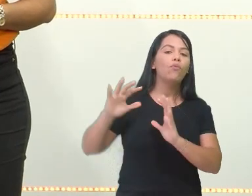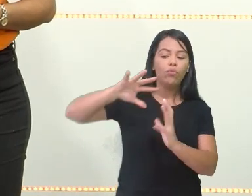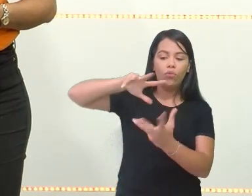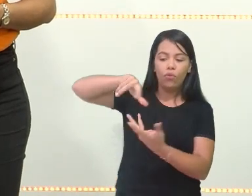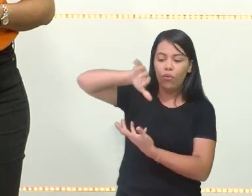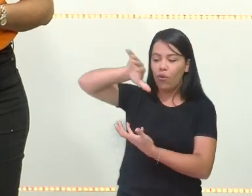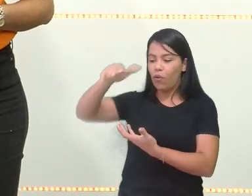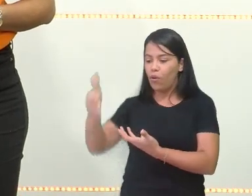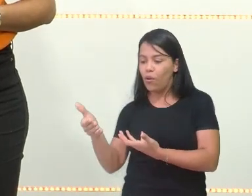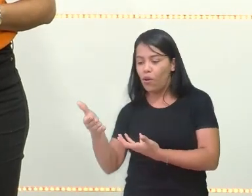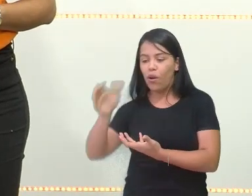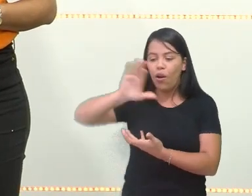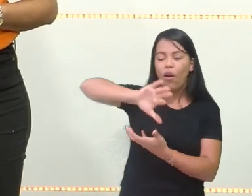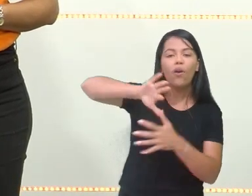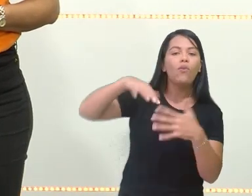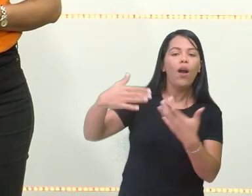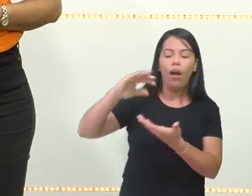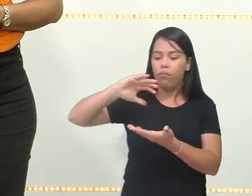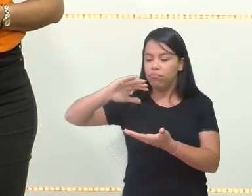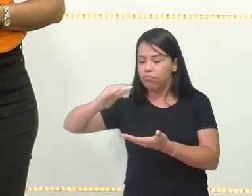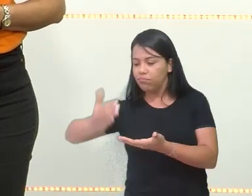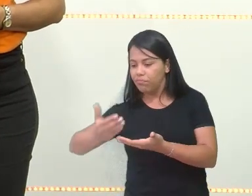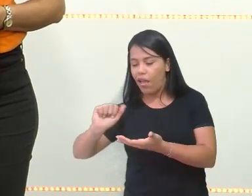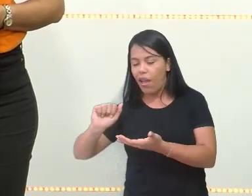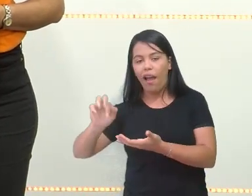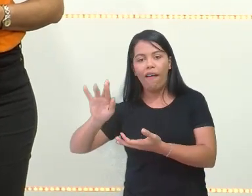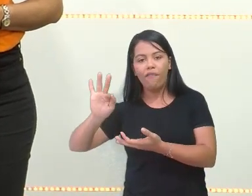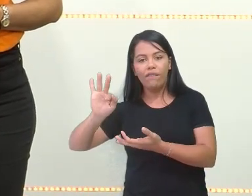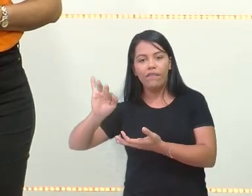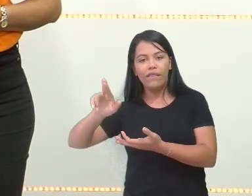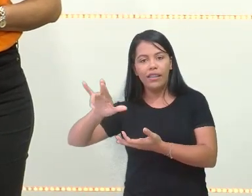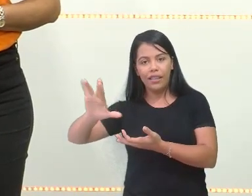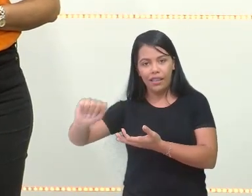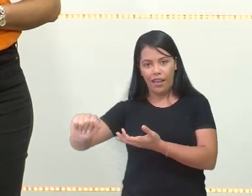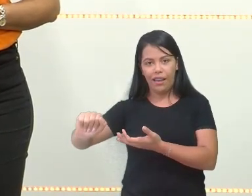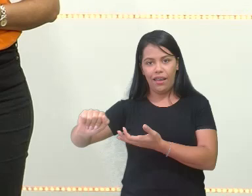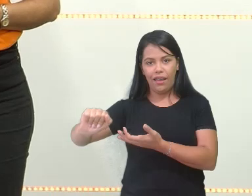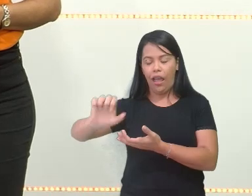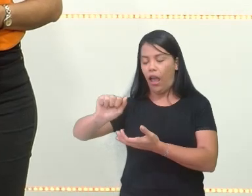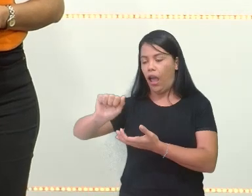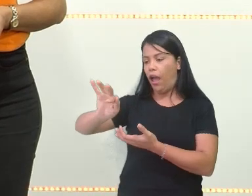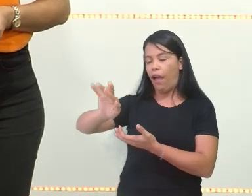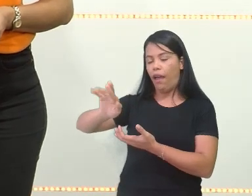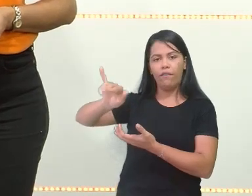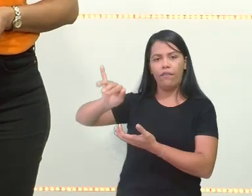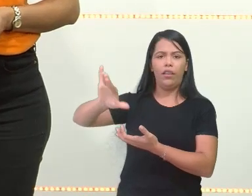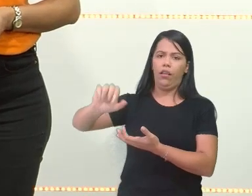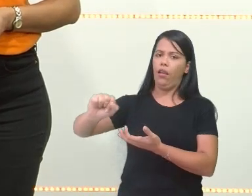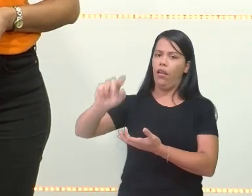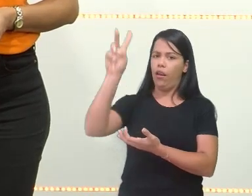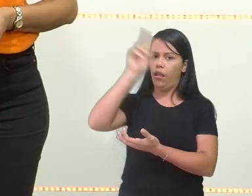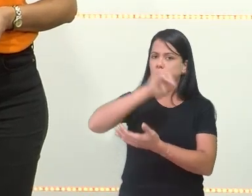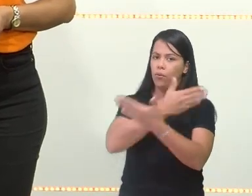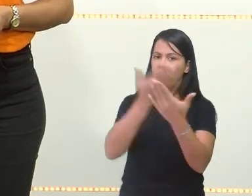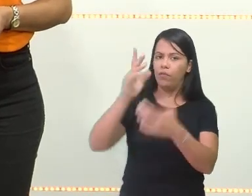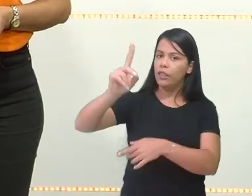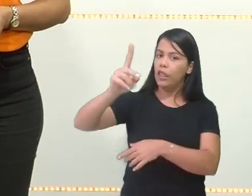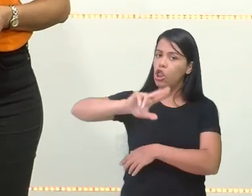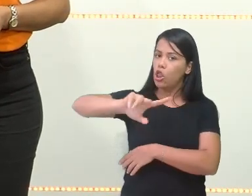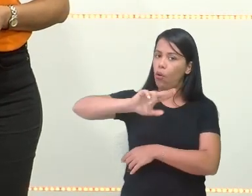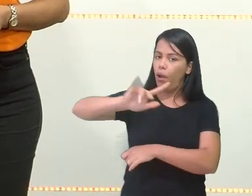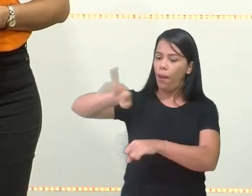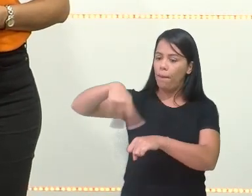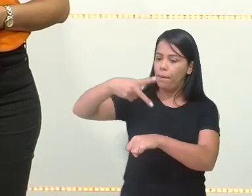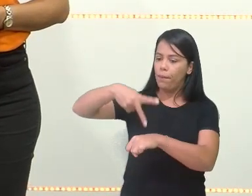continente é esse? A África. Isso mesmo. Lembrando, gente, a África não é um país, tá? A África é